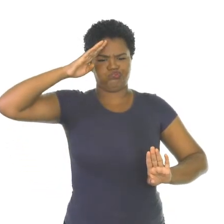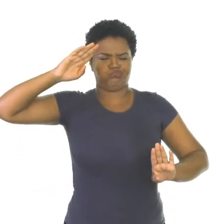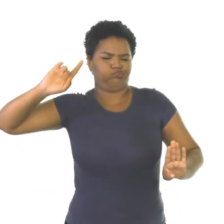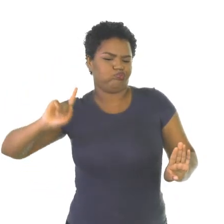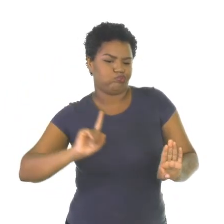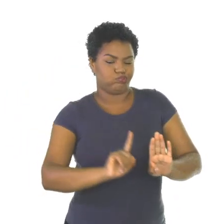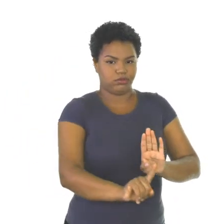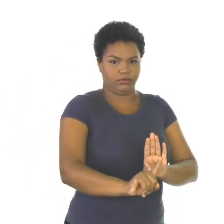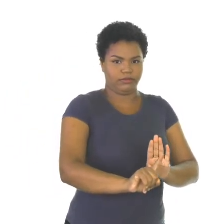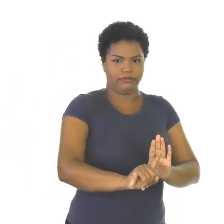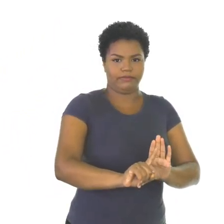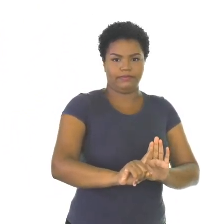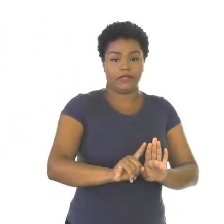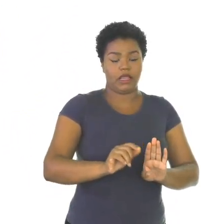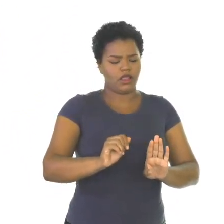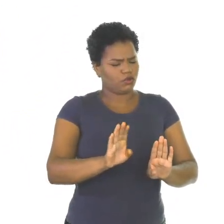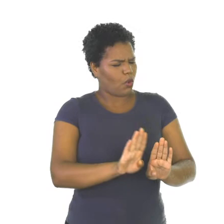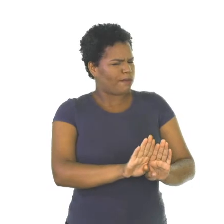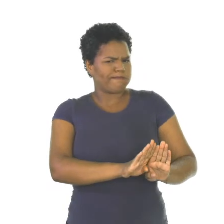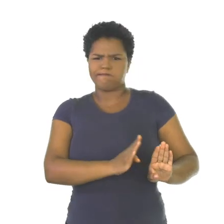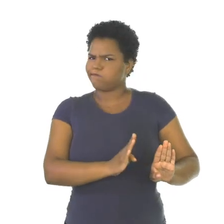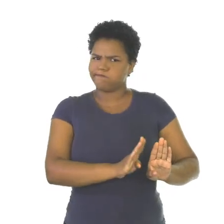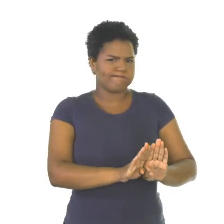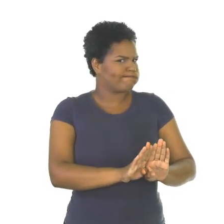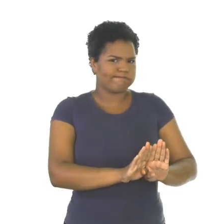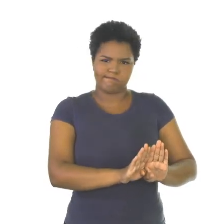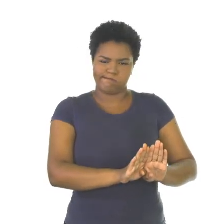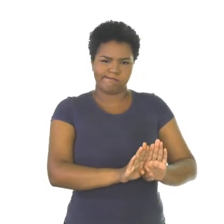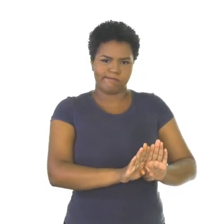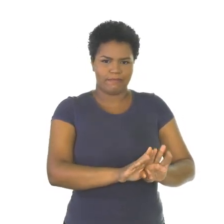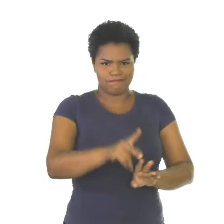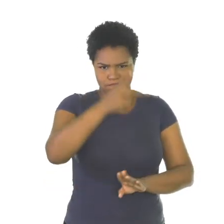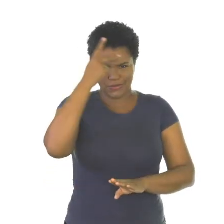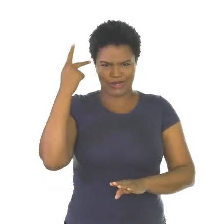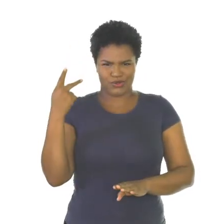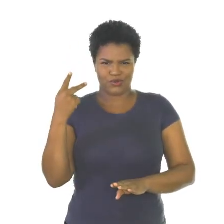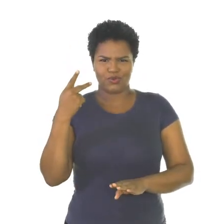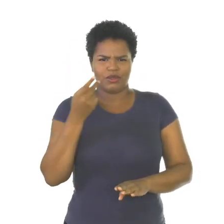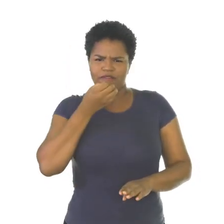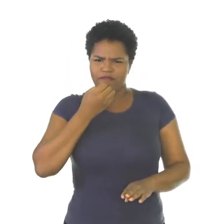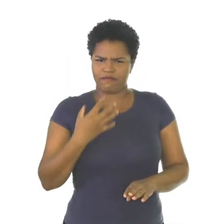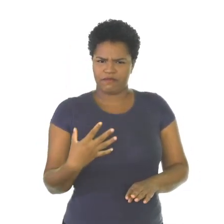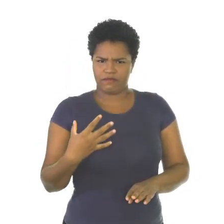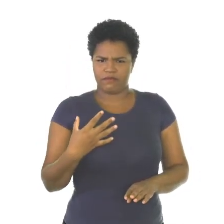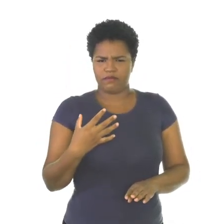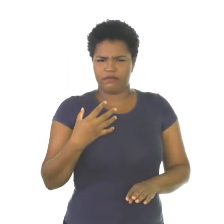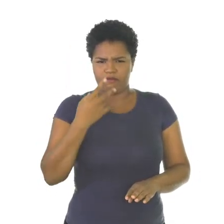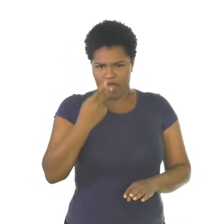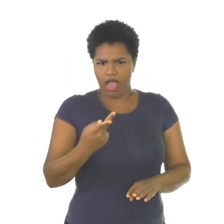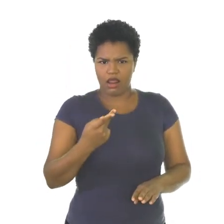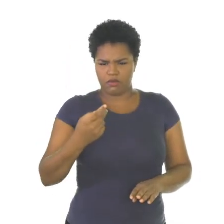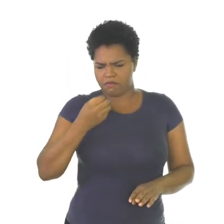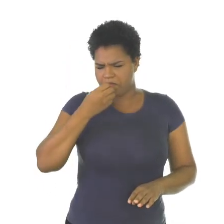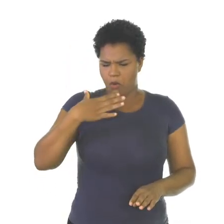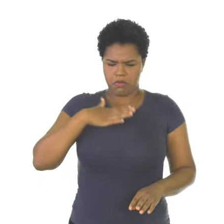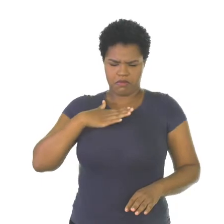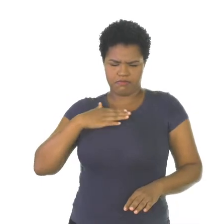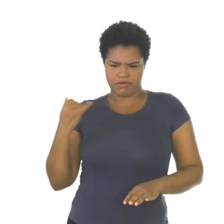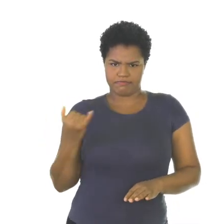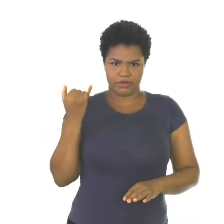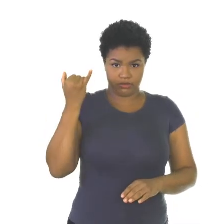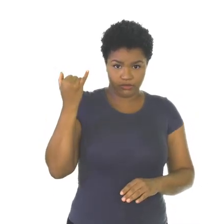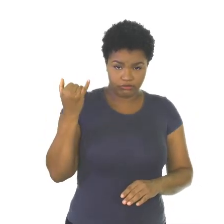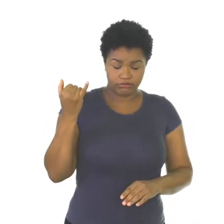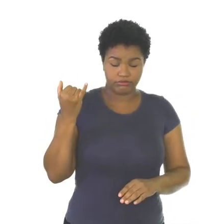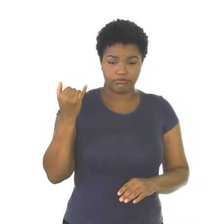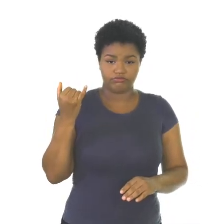o capitão. Só não abro para essa gente que diz, a mim bem me importa. Que